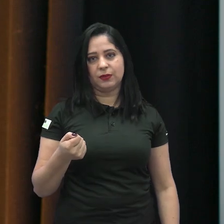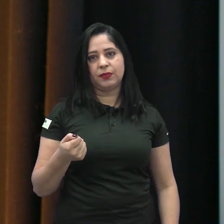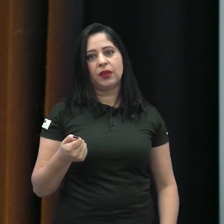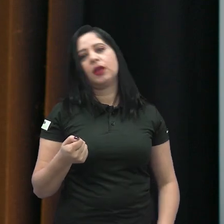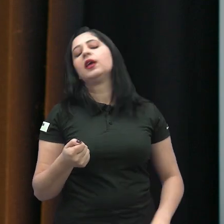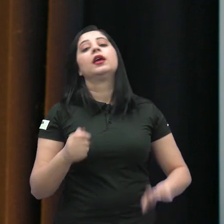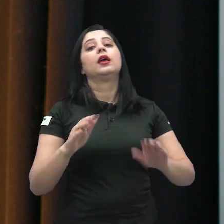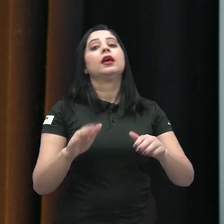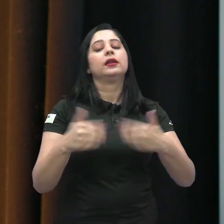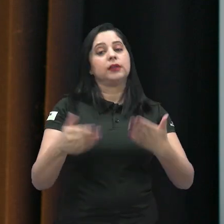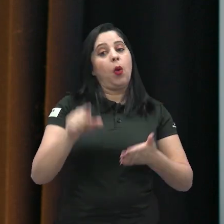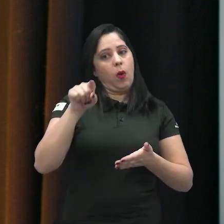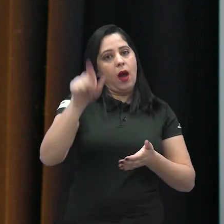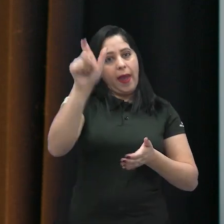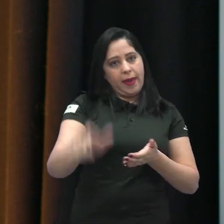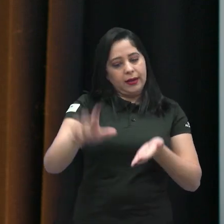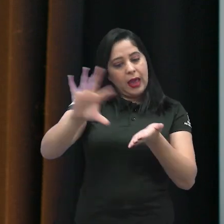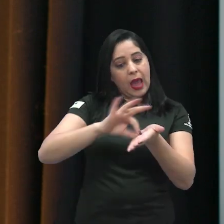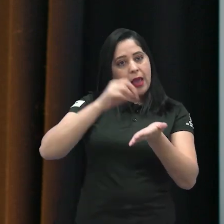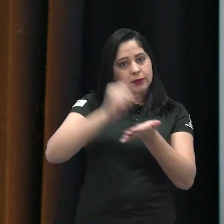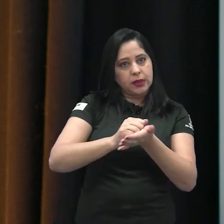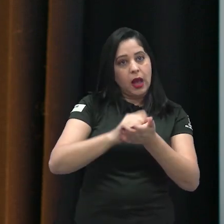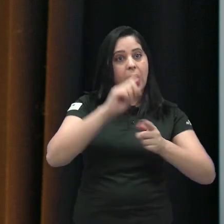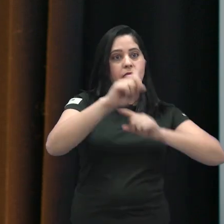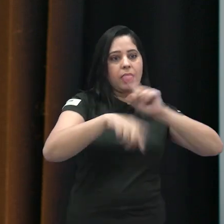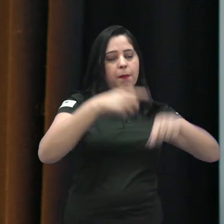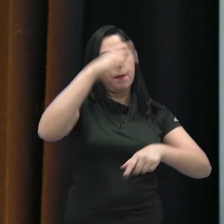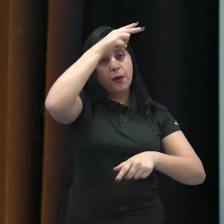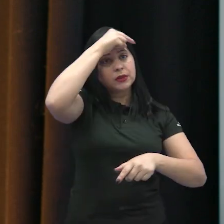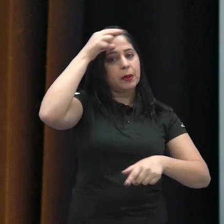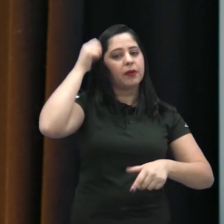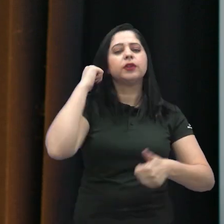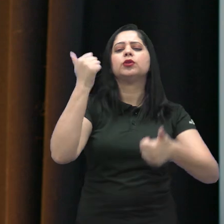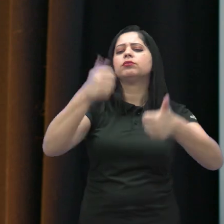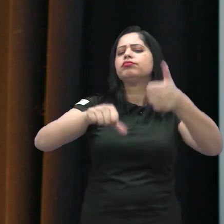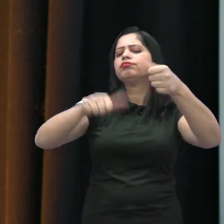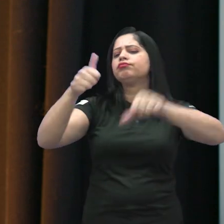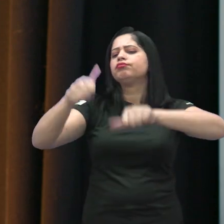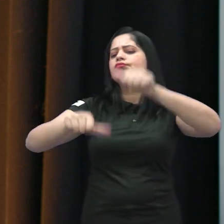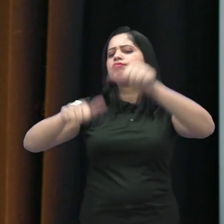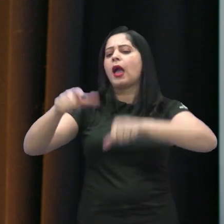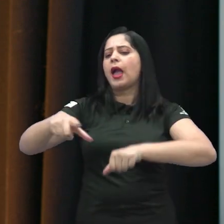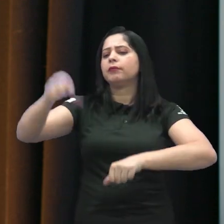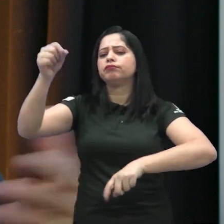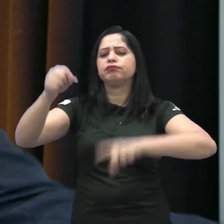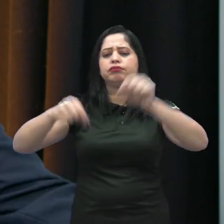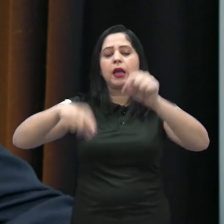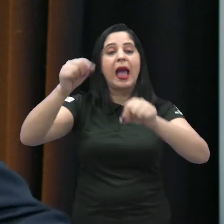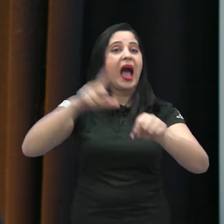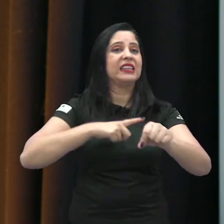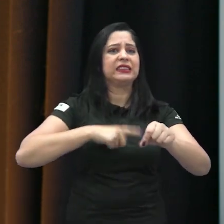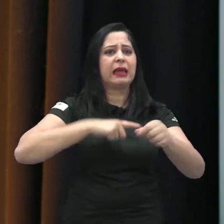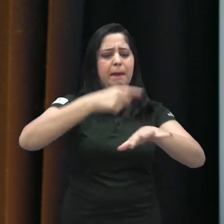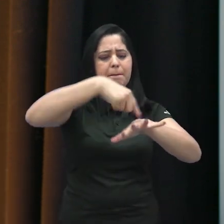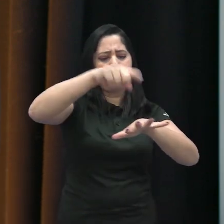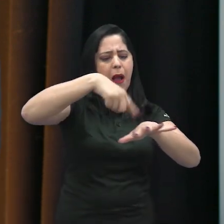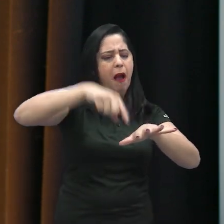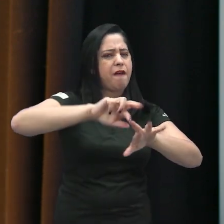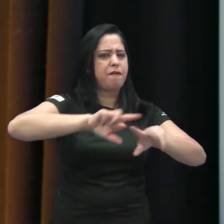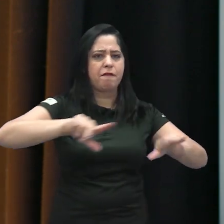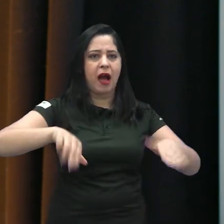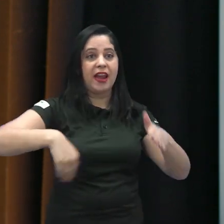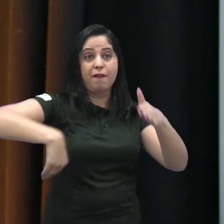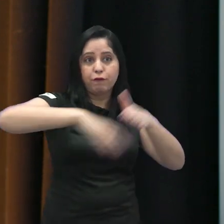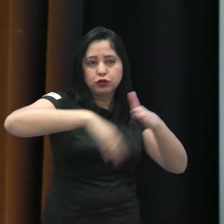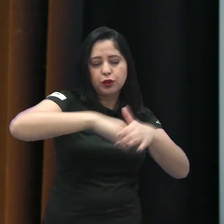do Atleta Cidadão, e elas participam com todo o apoio da prefeitura nas diversas modalidades, desde ginástica artísticas